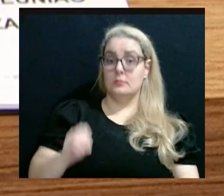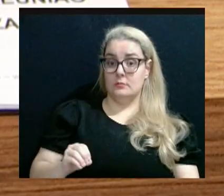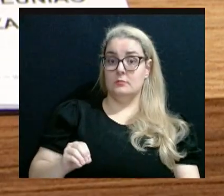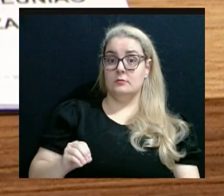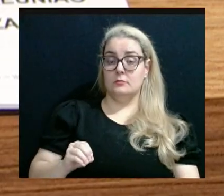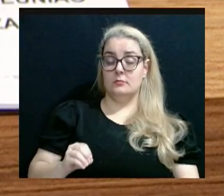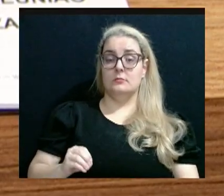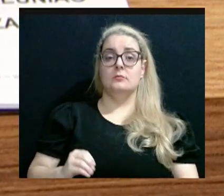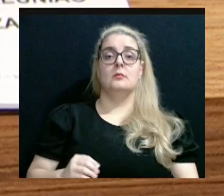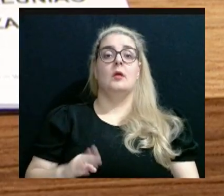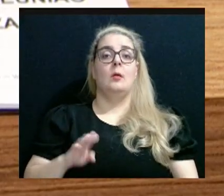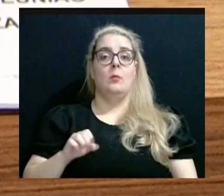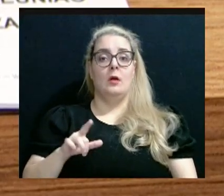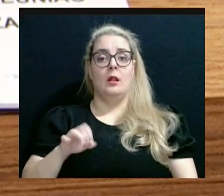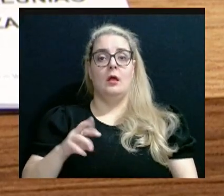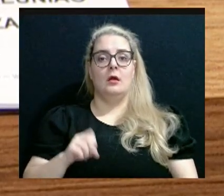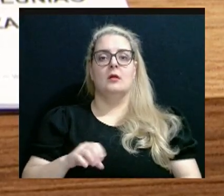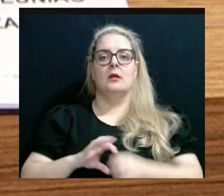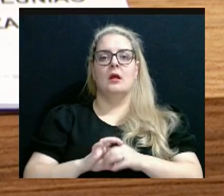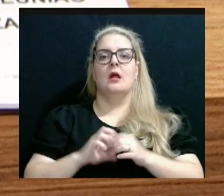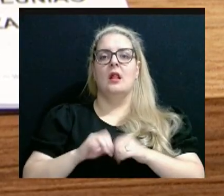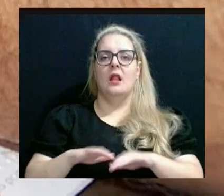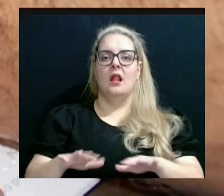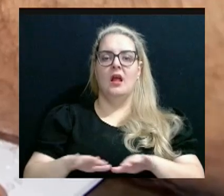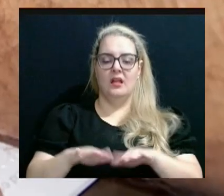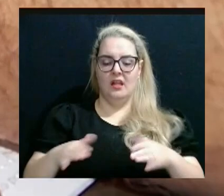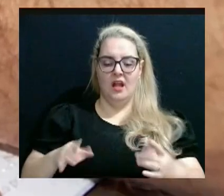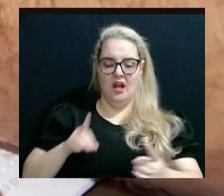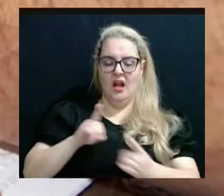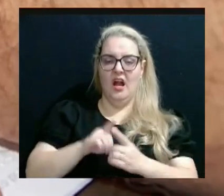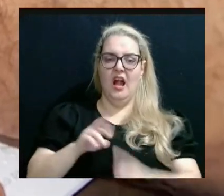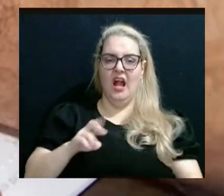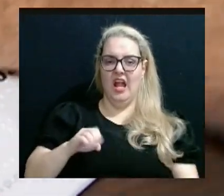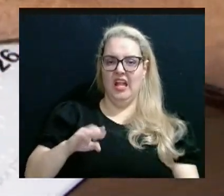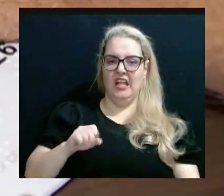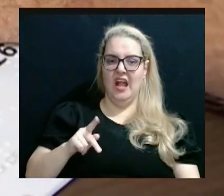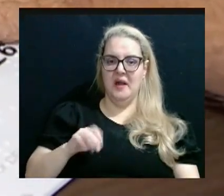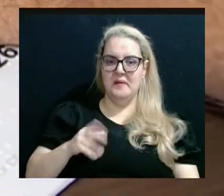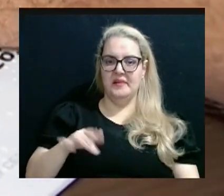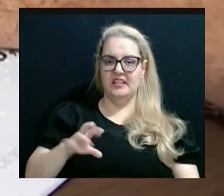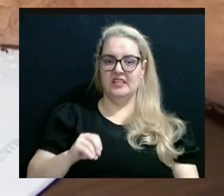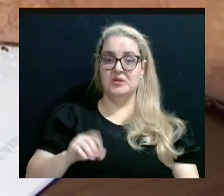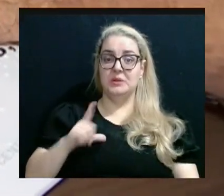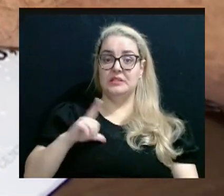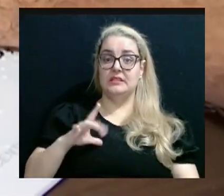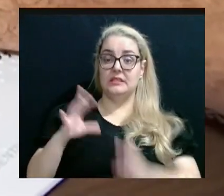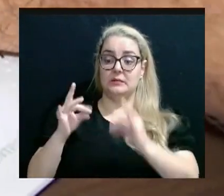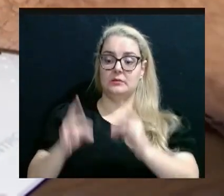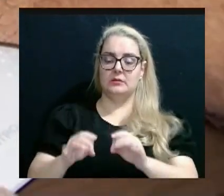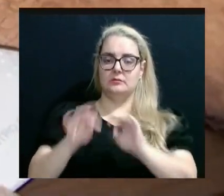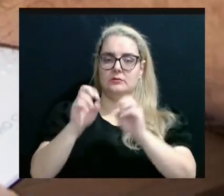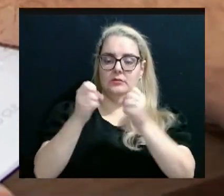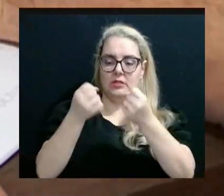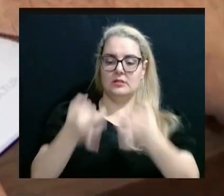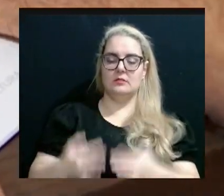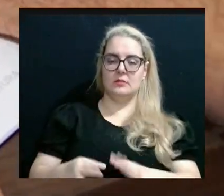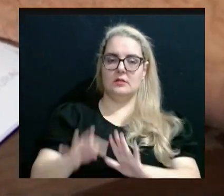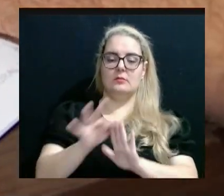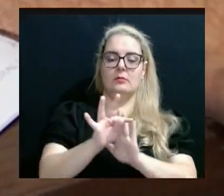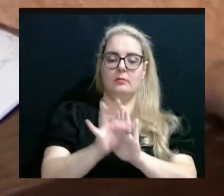boletim é disponibilizado na recepção do plenário e contém a descrição e a explicação dos projetos que